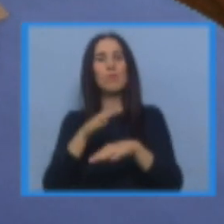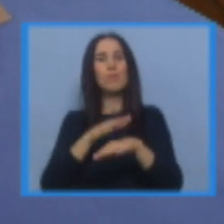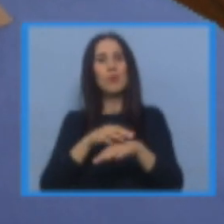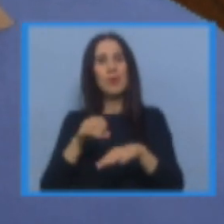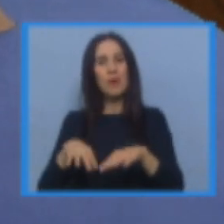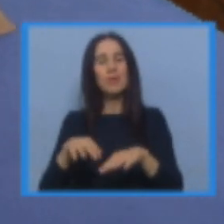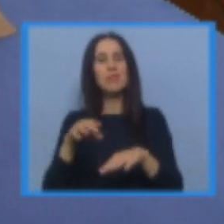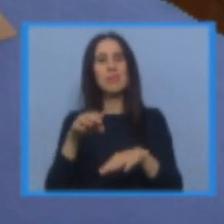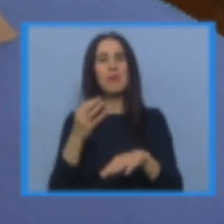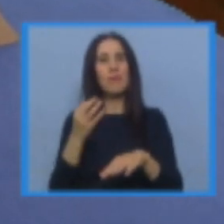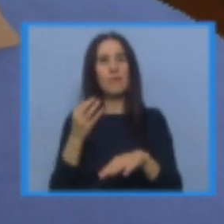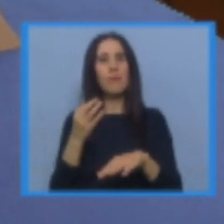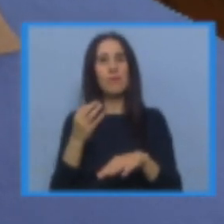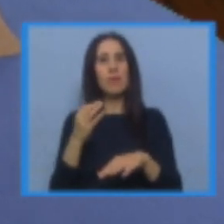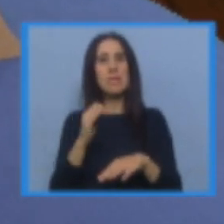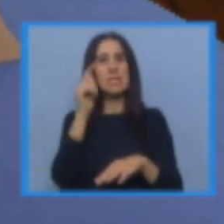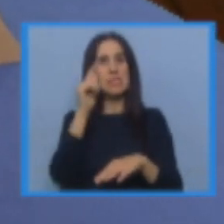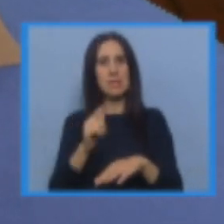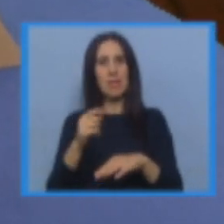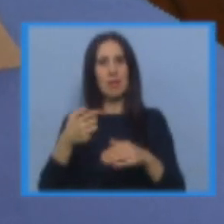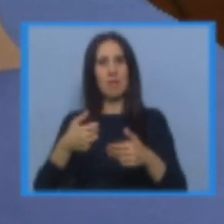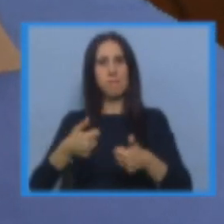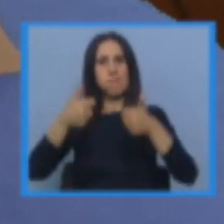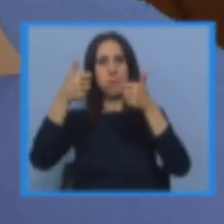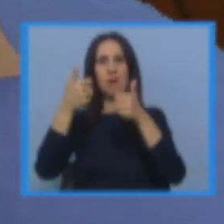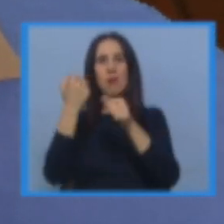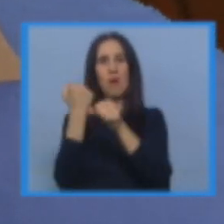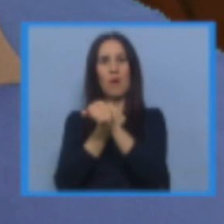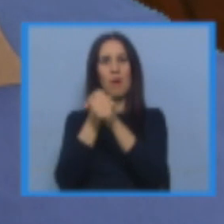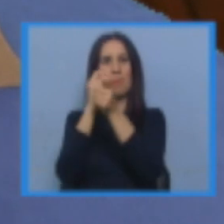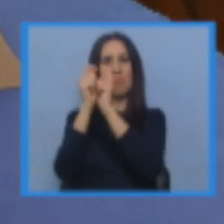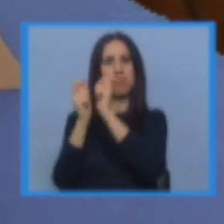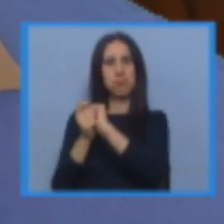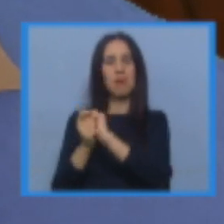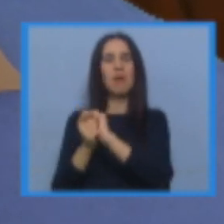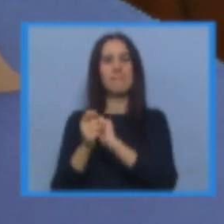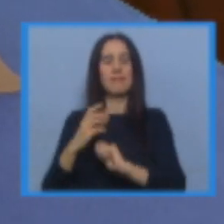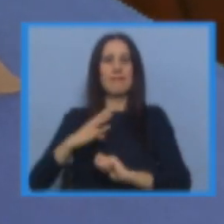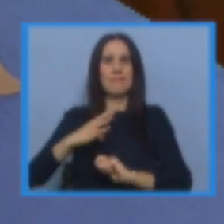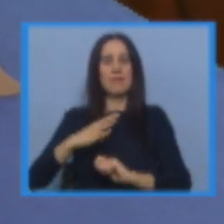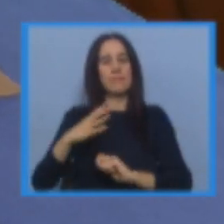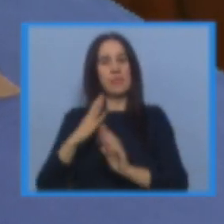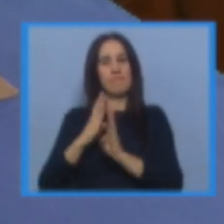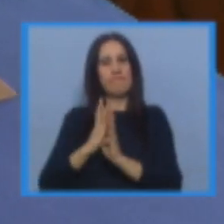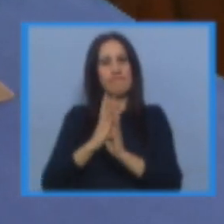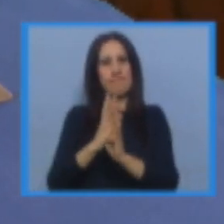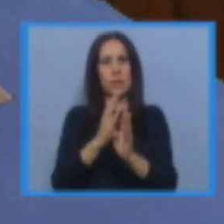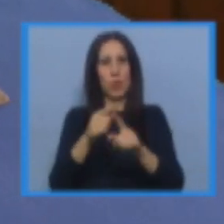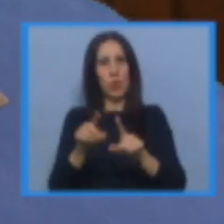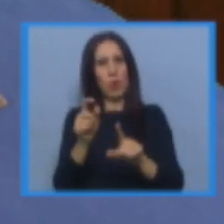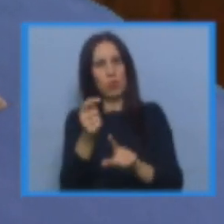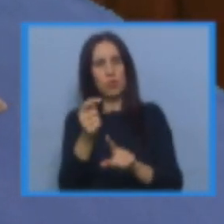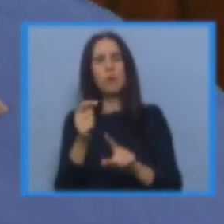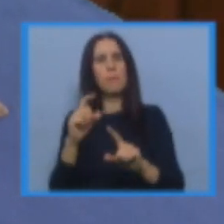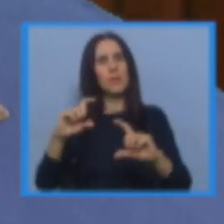de restauro dos claustros da Sé, portanto, a organização da procissão vai ser ligeiramente diferente, mas tudo